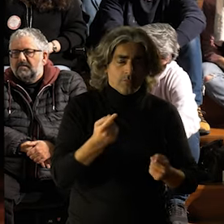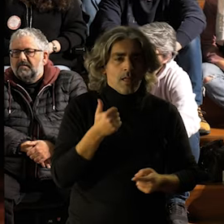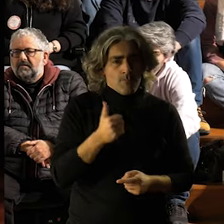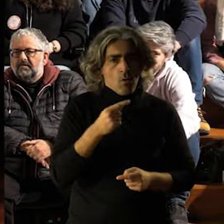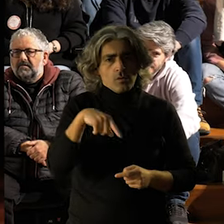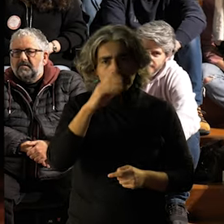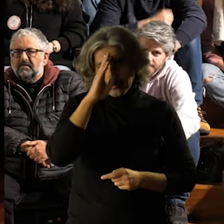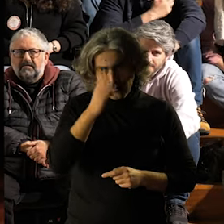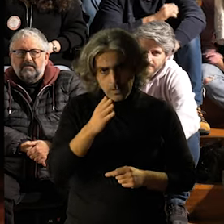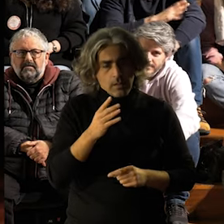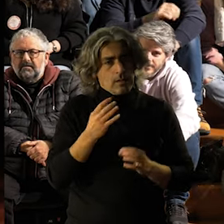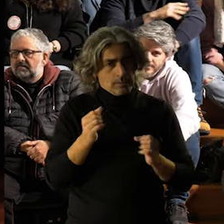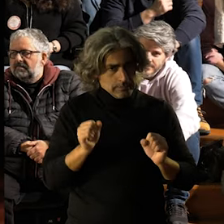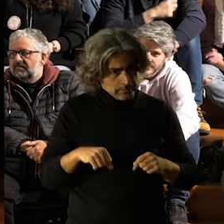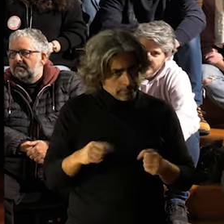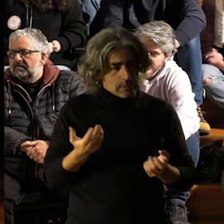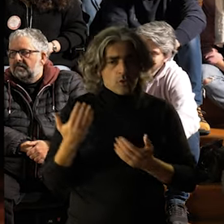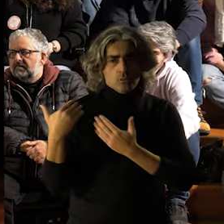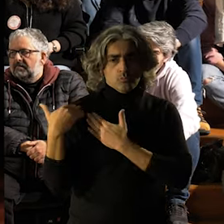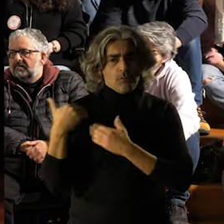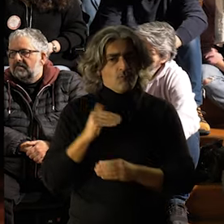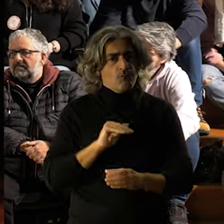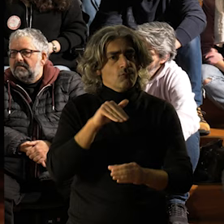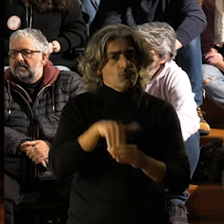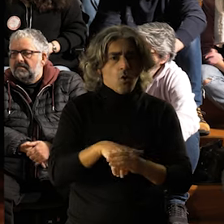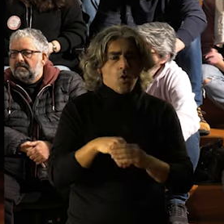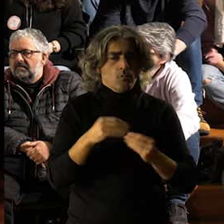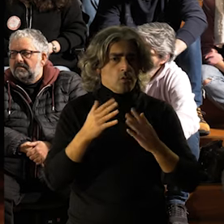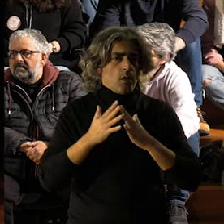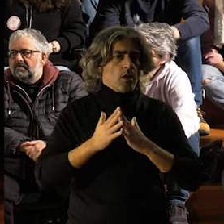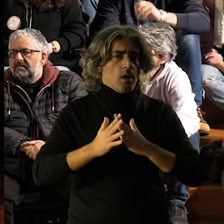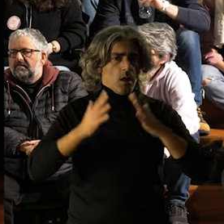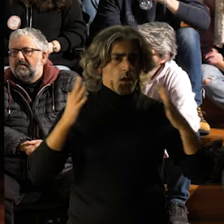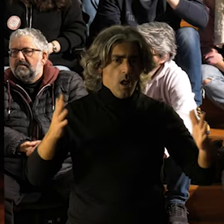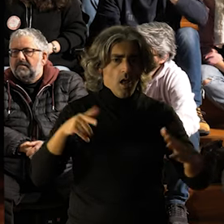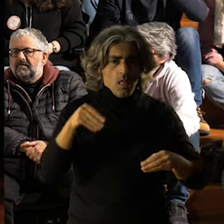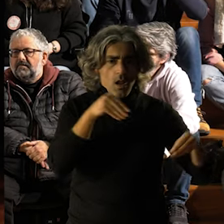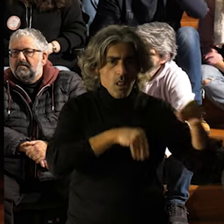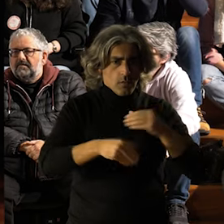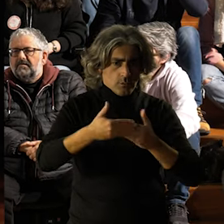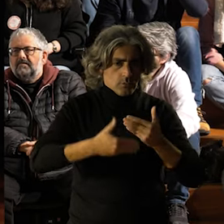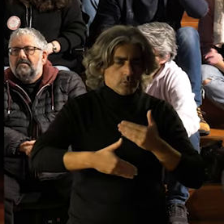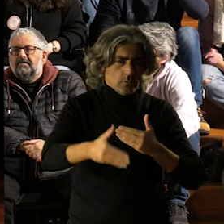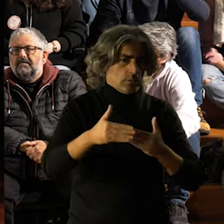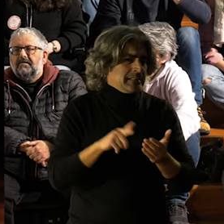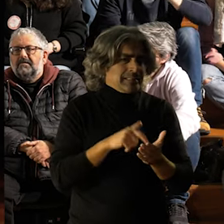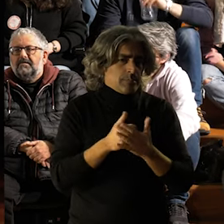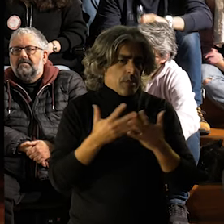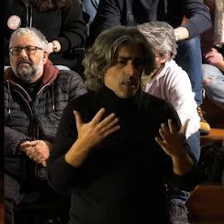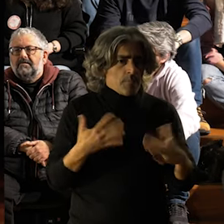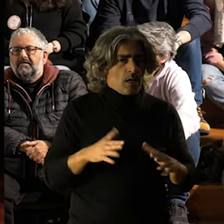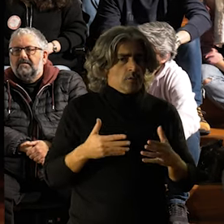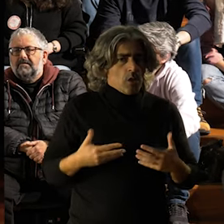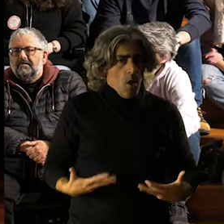saiba, porque sim, a responsabilidade do voto é tremenda nestas eleições. É sempre grande. Mas sabemos